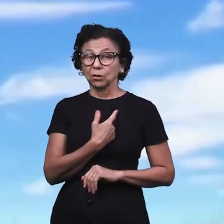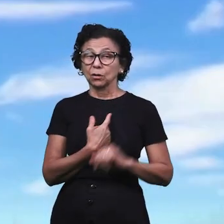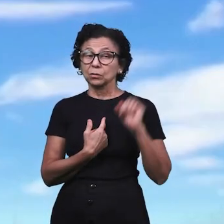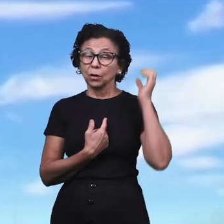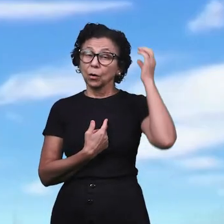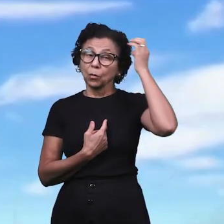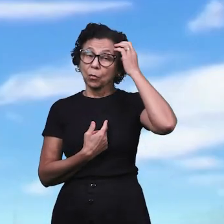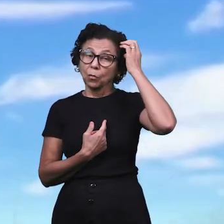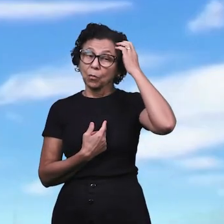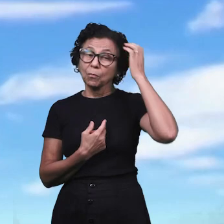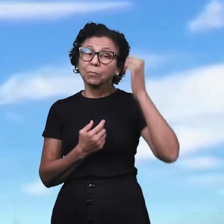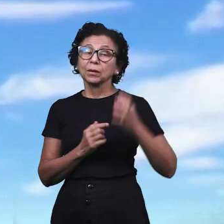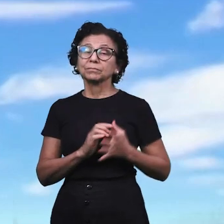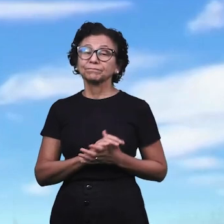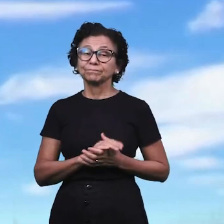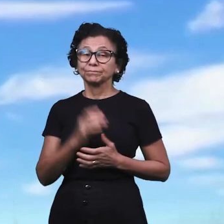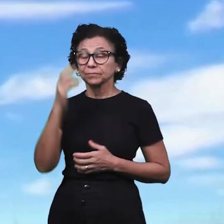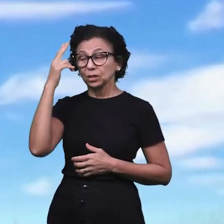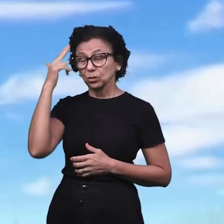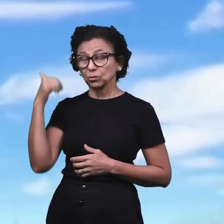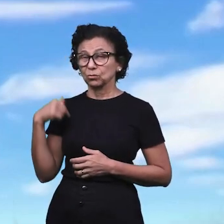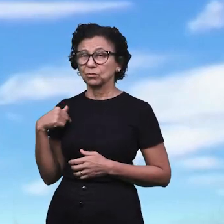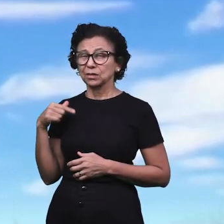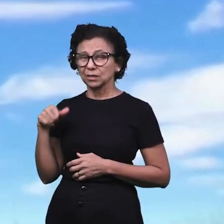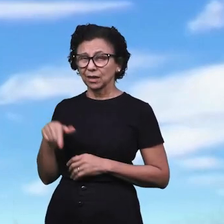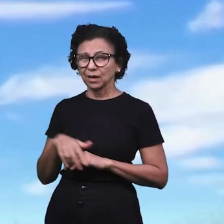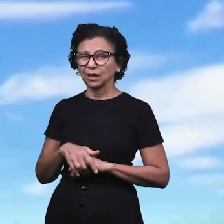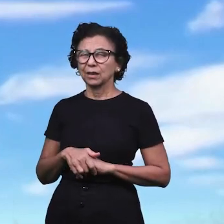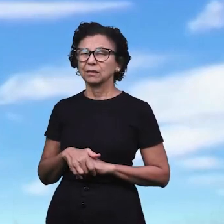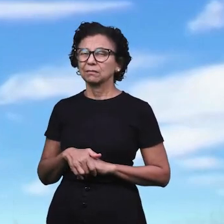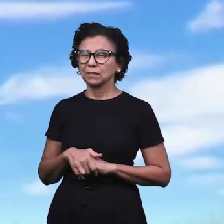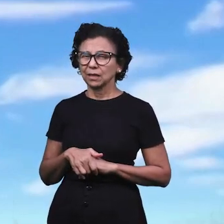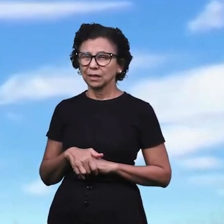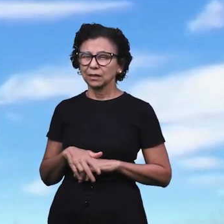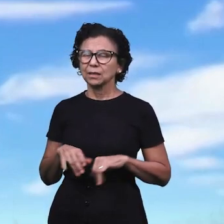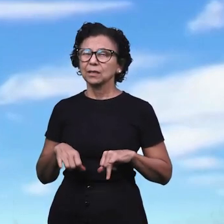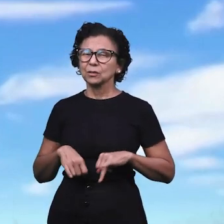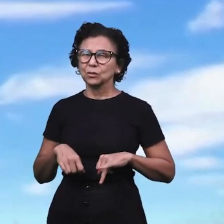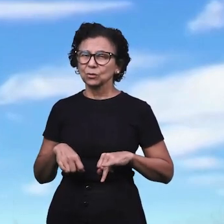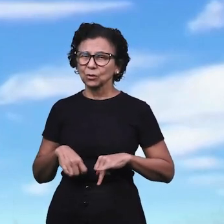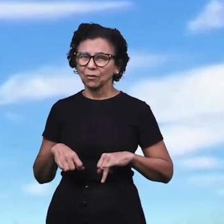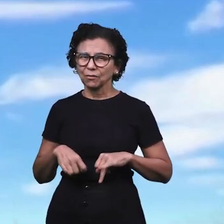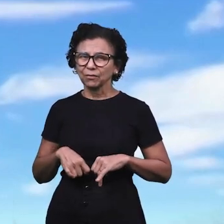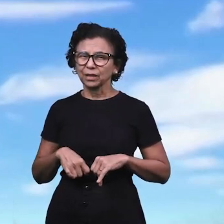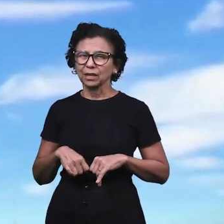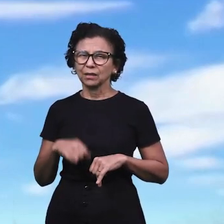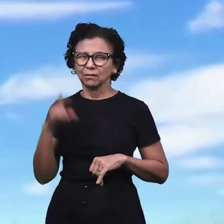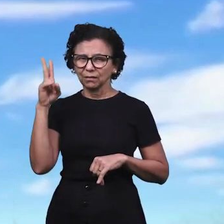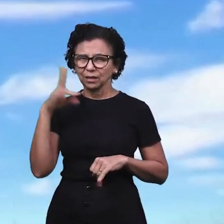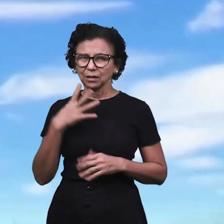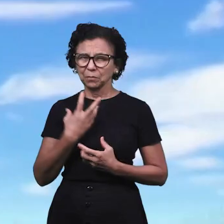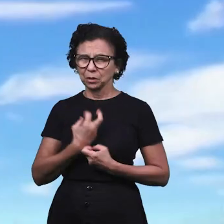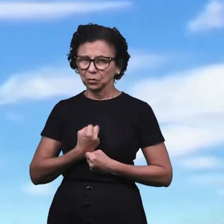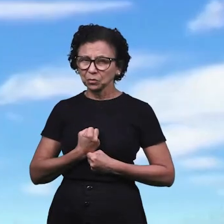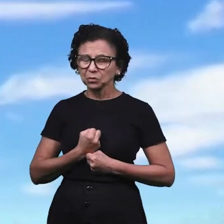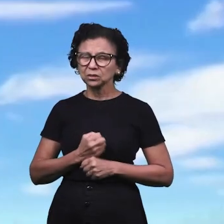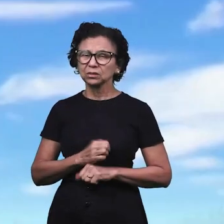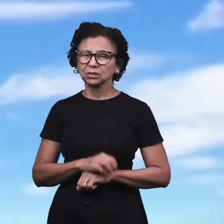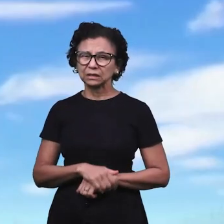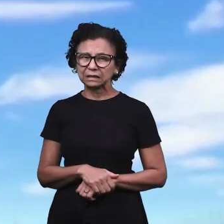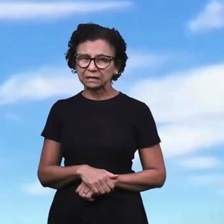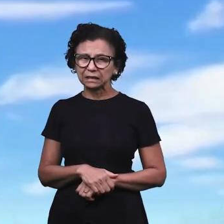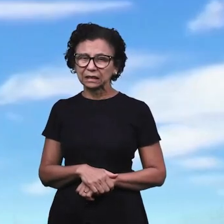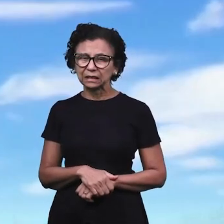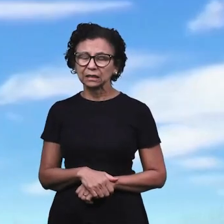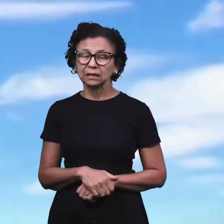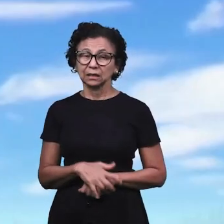irmão, pois vimos a angústia de sua alma quando nos rogava. Nós, porém, não ouvimos, por isso